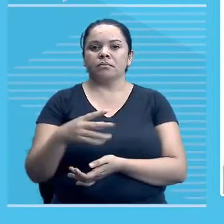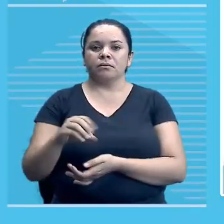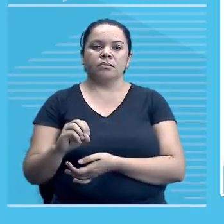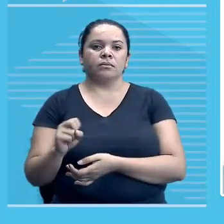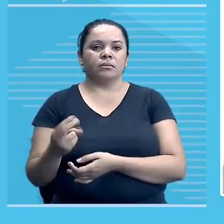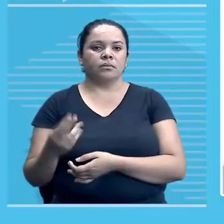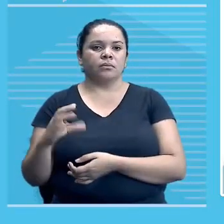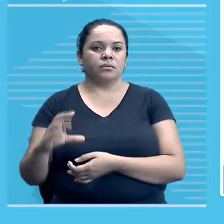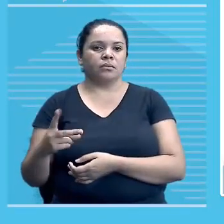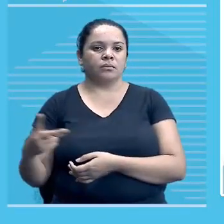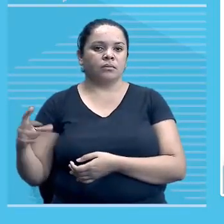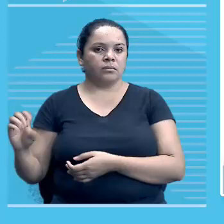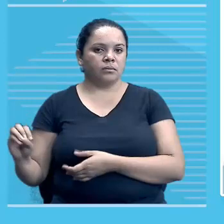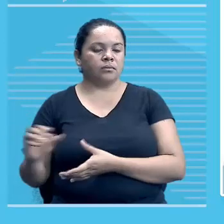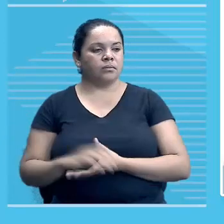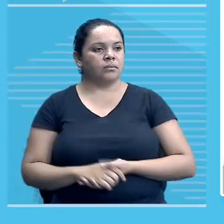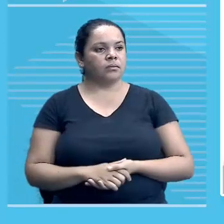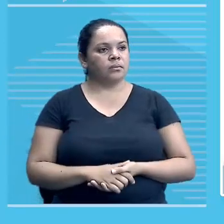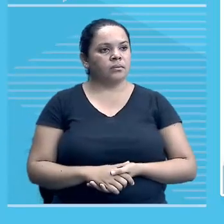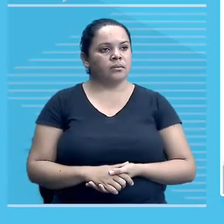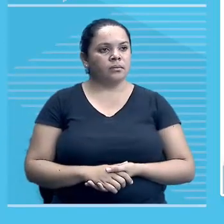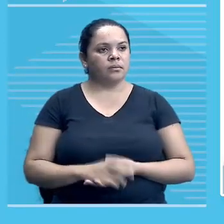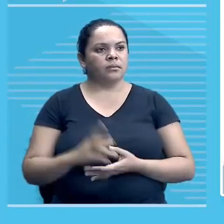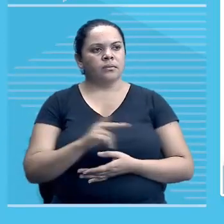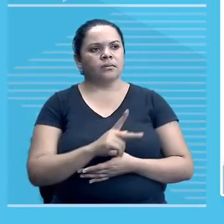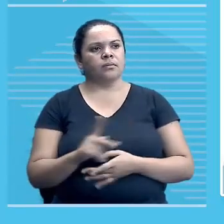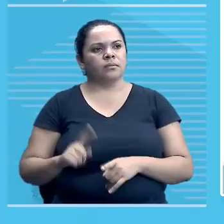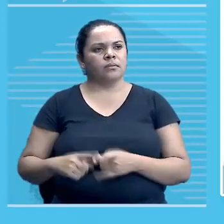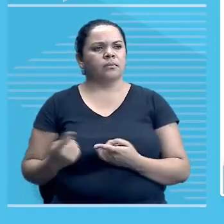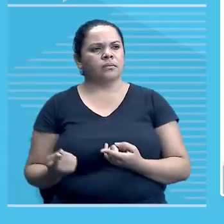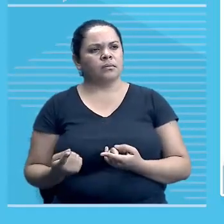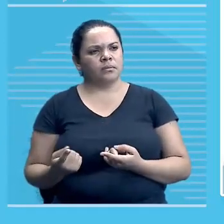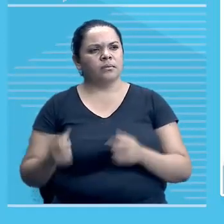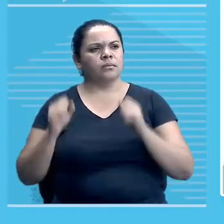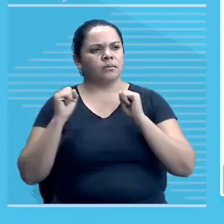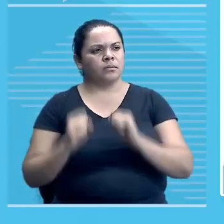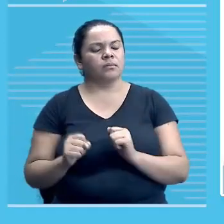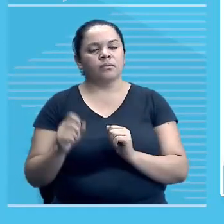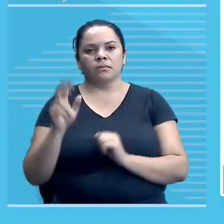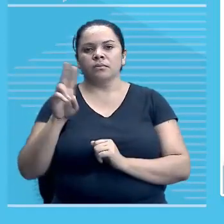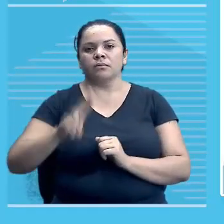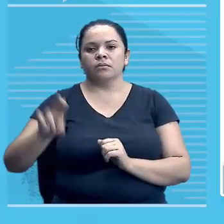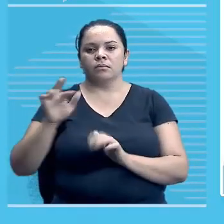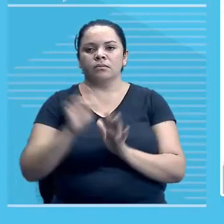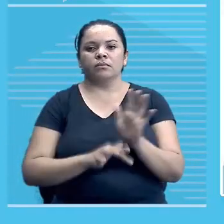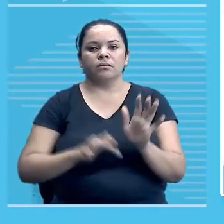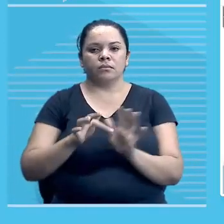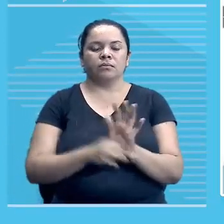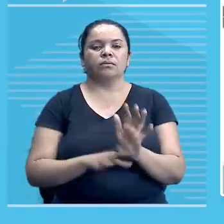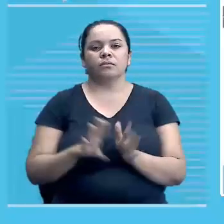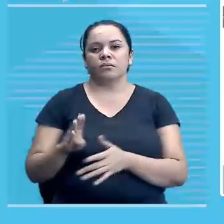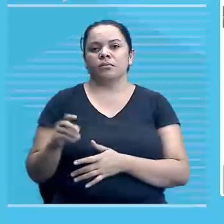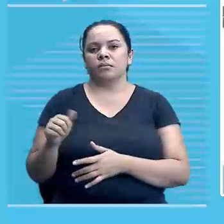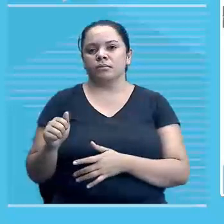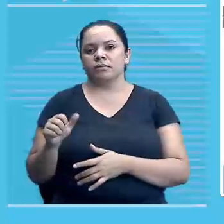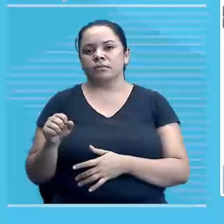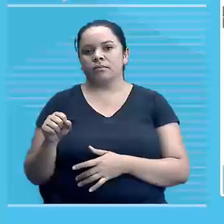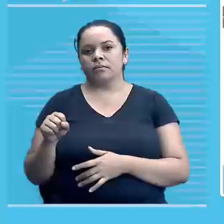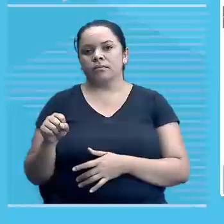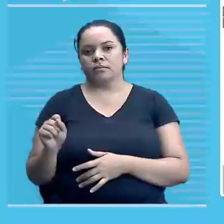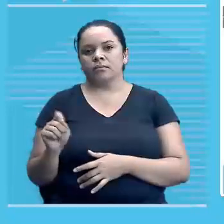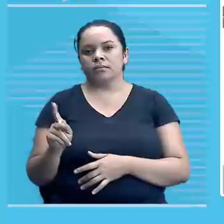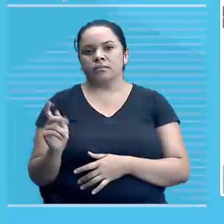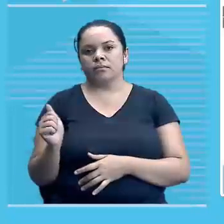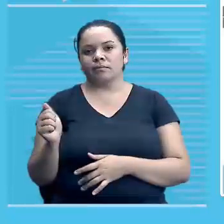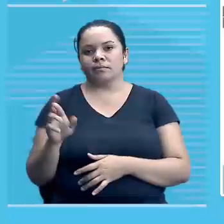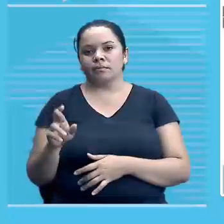C é igual a zero. Tá? Pessoal, mas os alunos perguntam, professor, eu posso usar a fórmula de Bhaskara? Pode. Com sempre a fórmula de Bhaskara